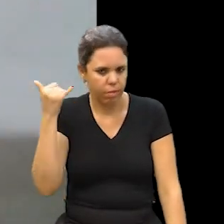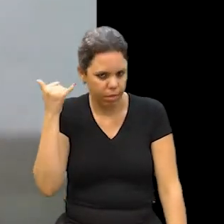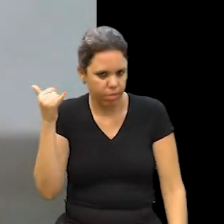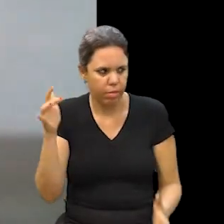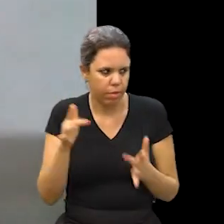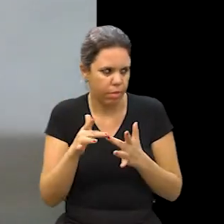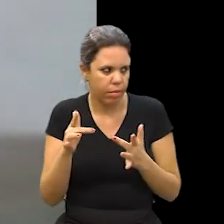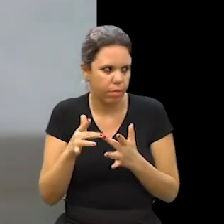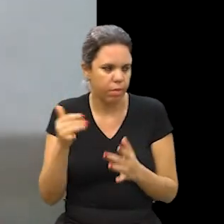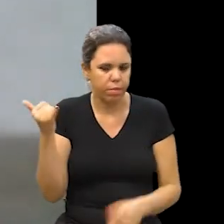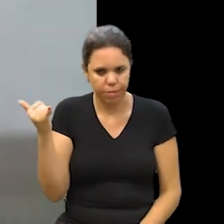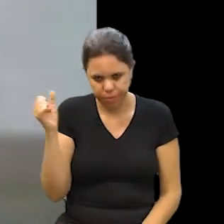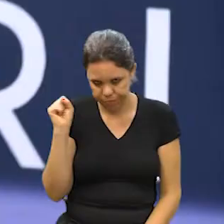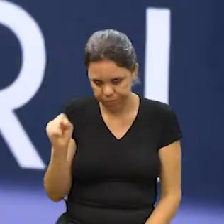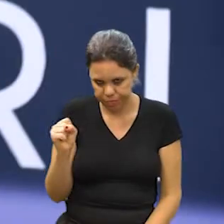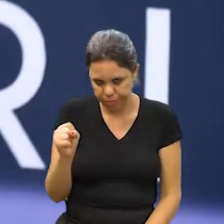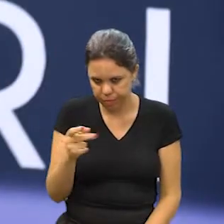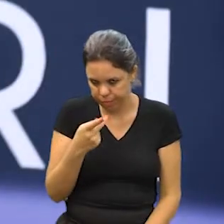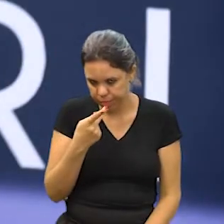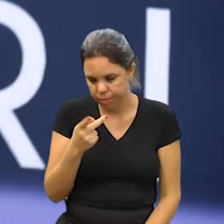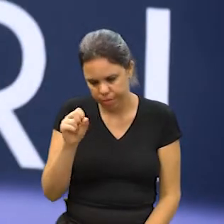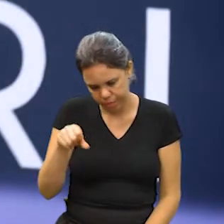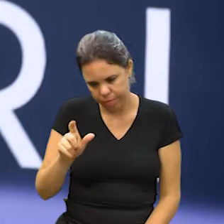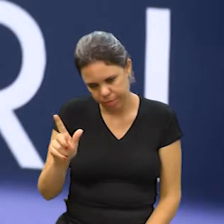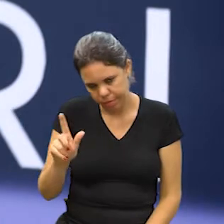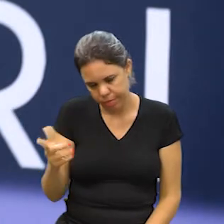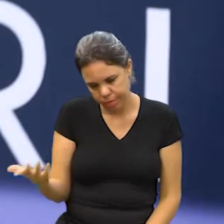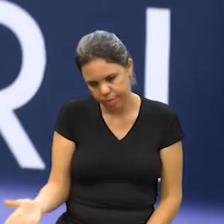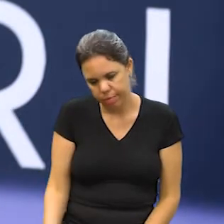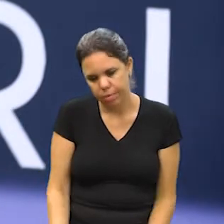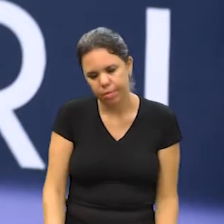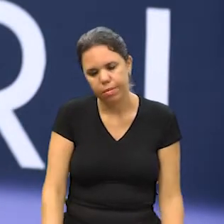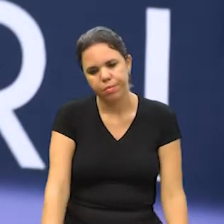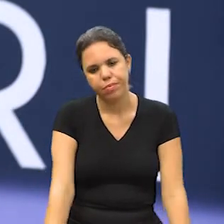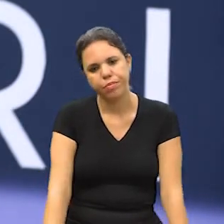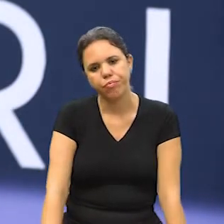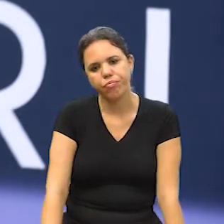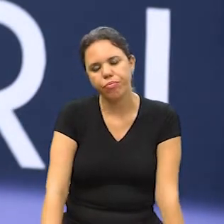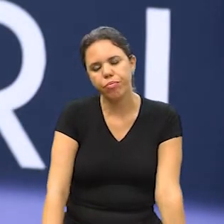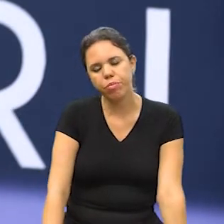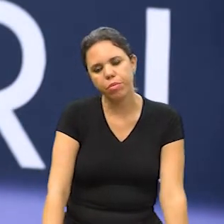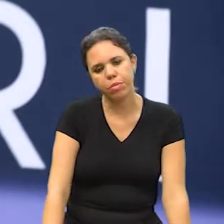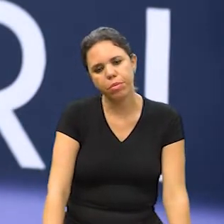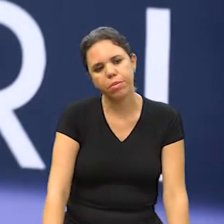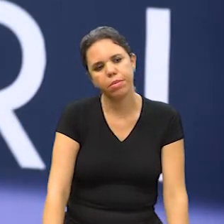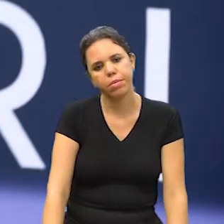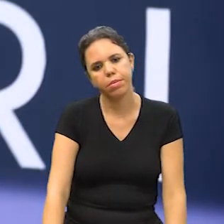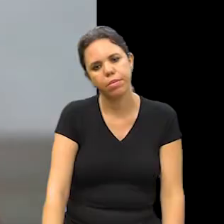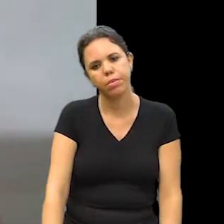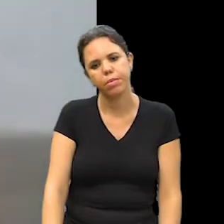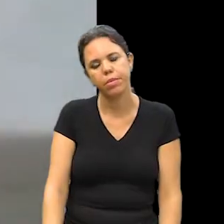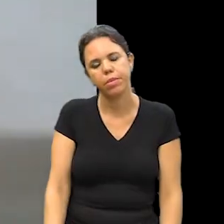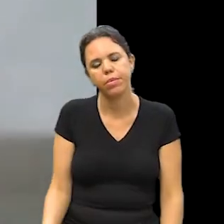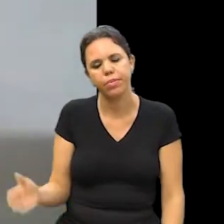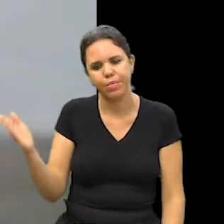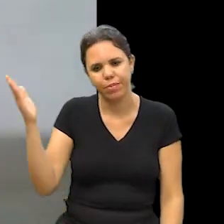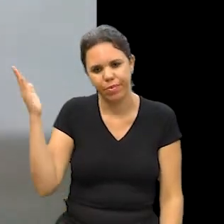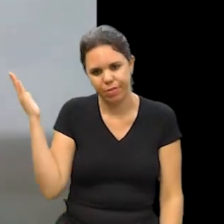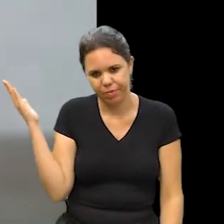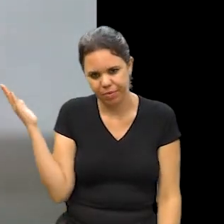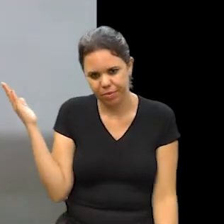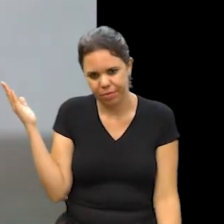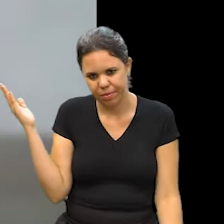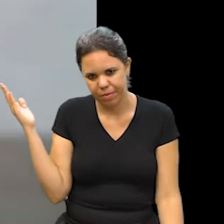telefone, se eu posso falar, né, Pode. isso, então, 19, né,